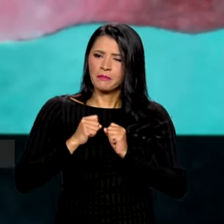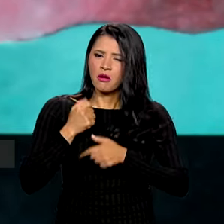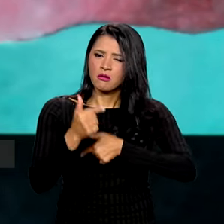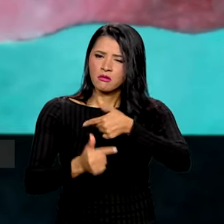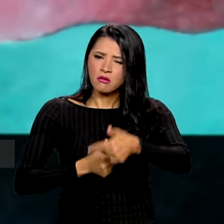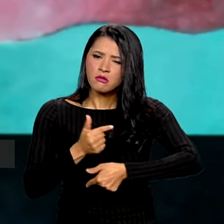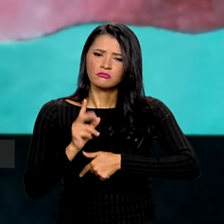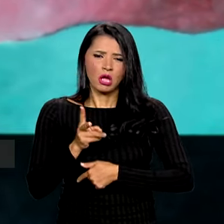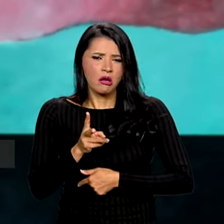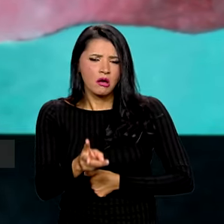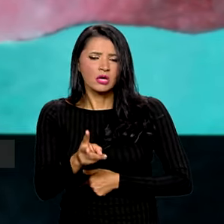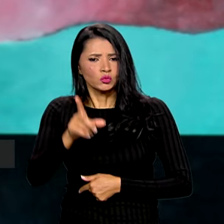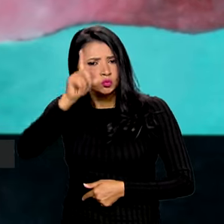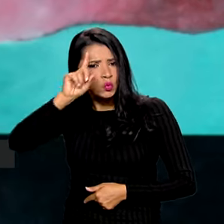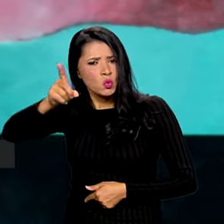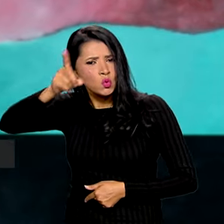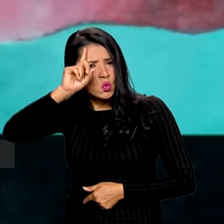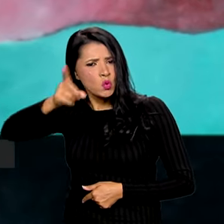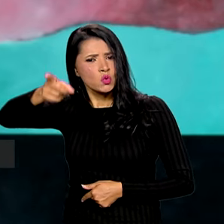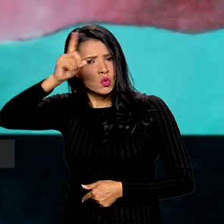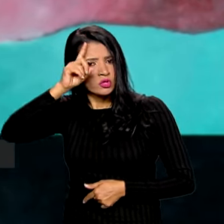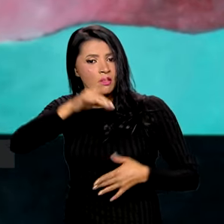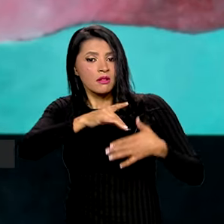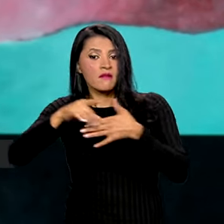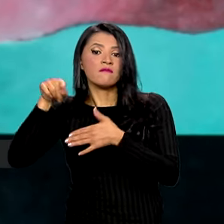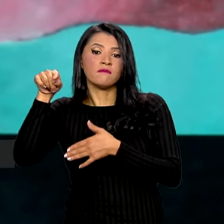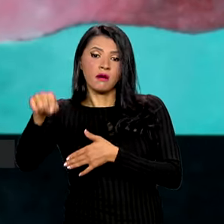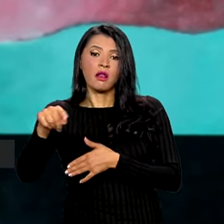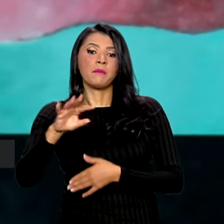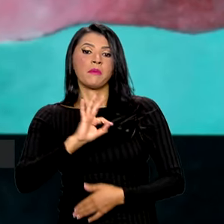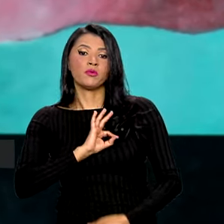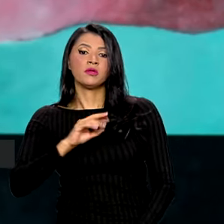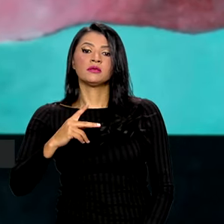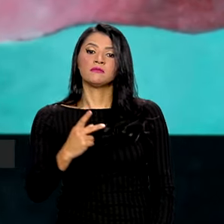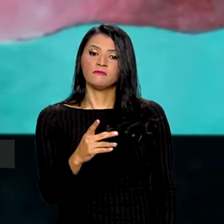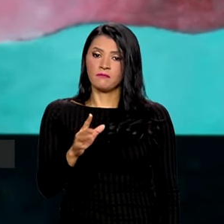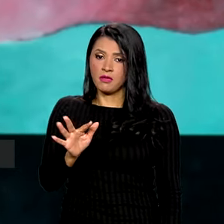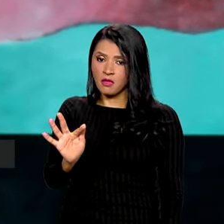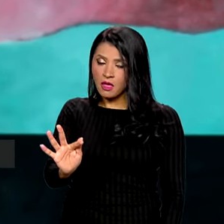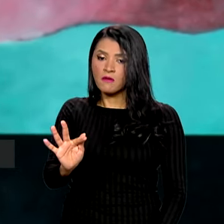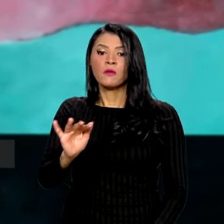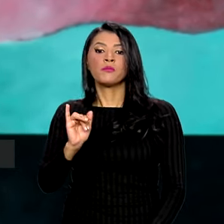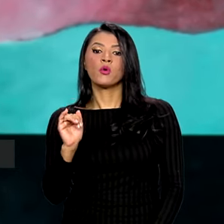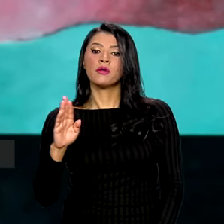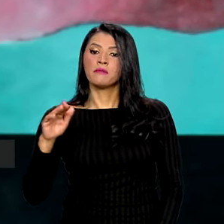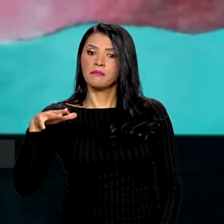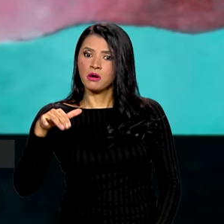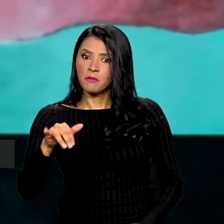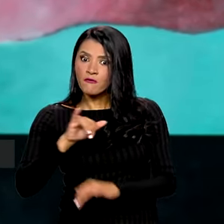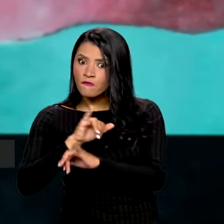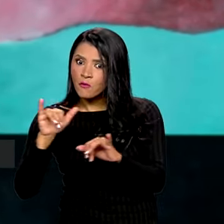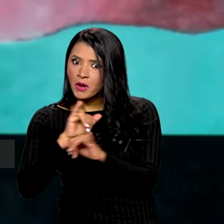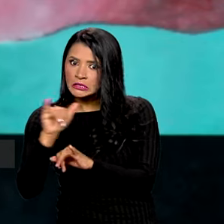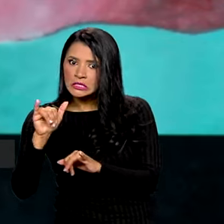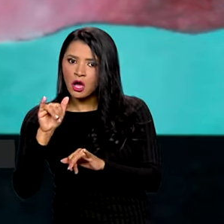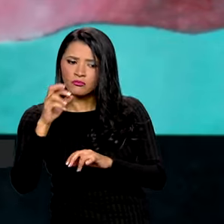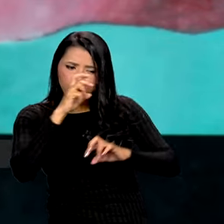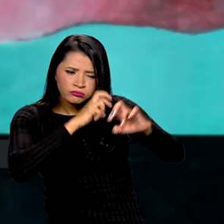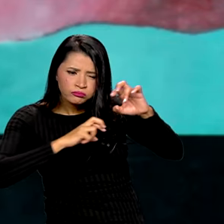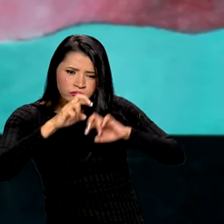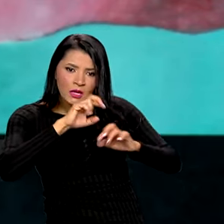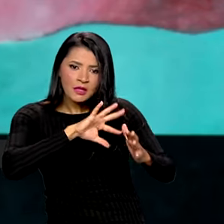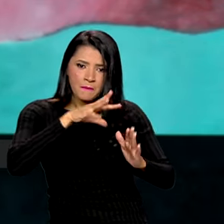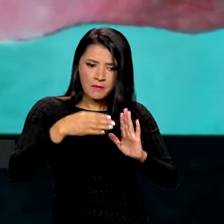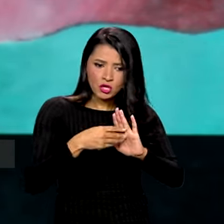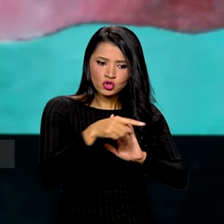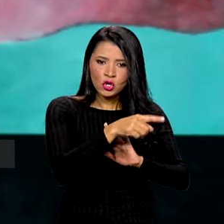os dias levar para a Polícia Federal, para o IBAMA, as informações do monitoramento, não só da Amazônia,